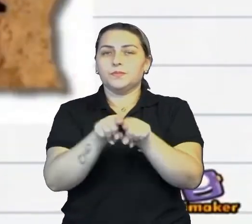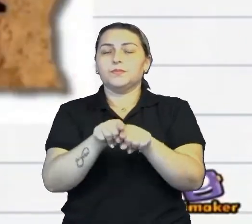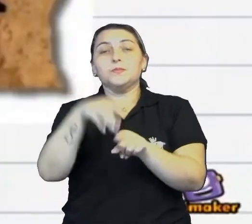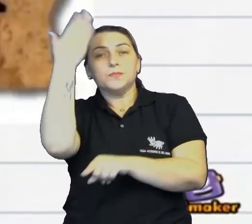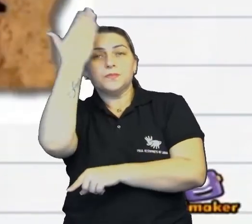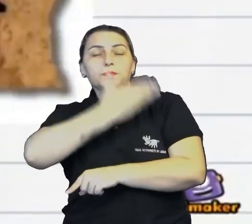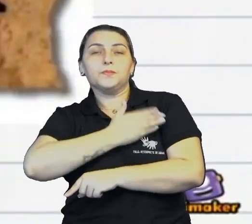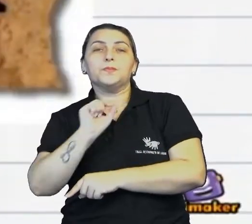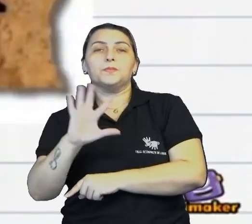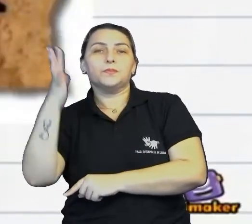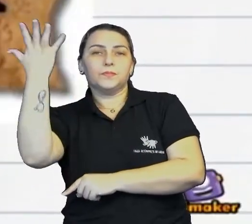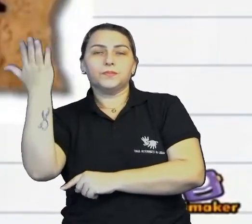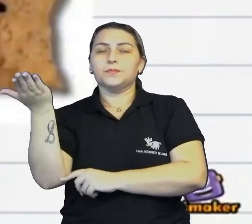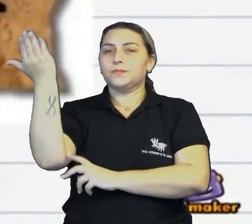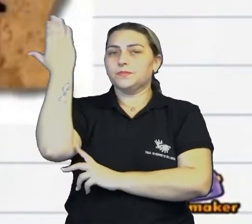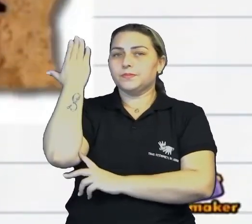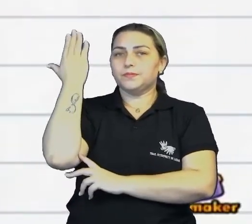estes fatos.